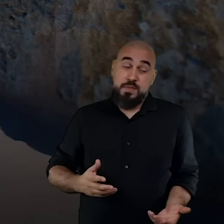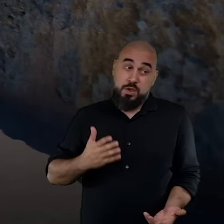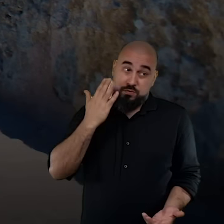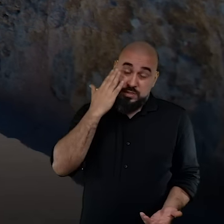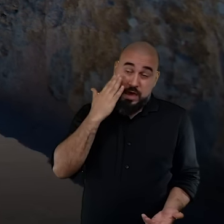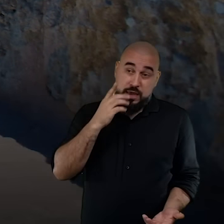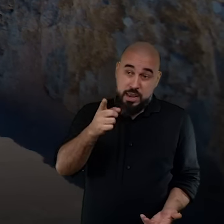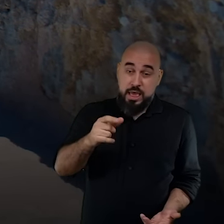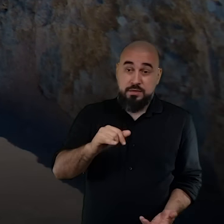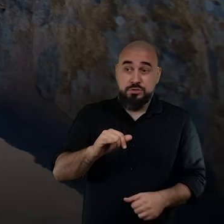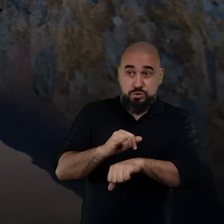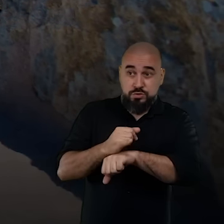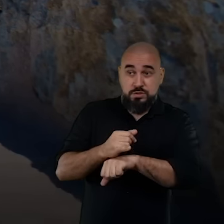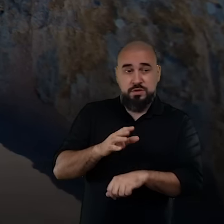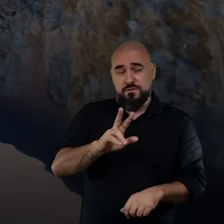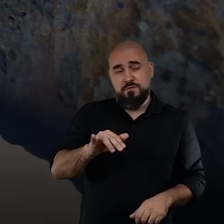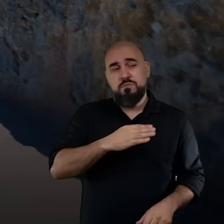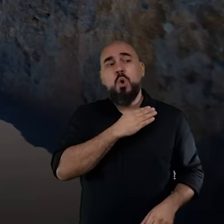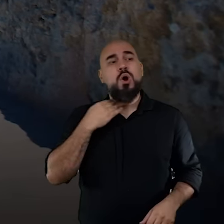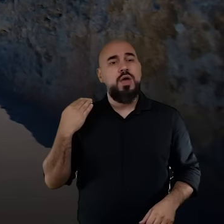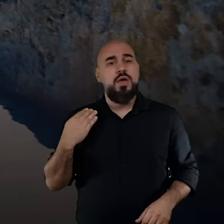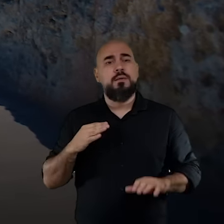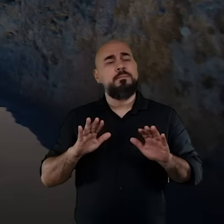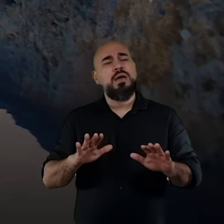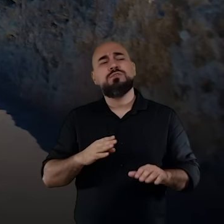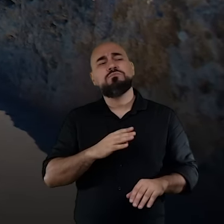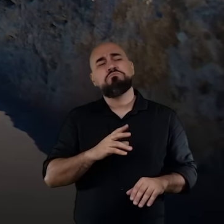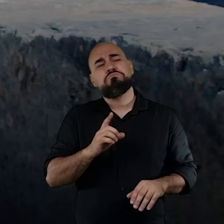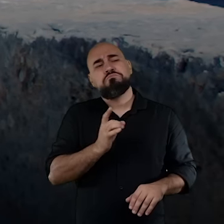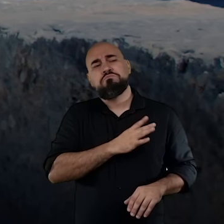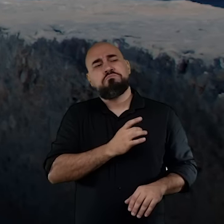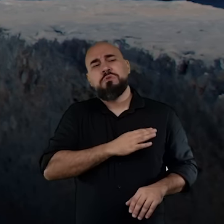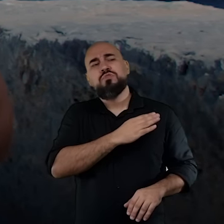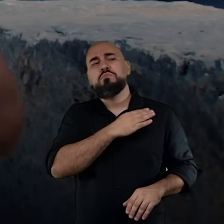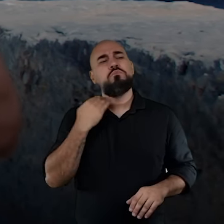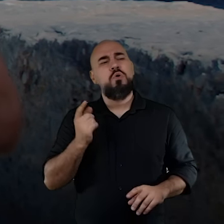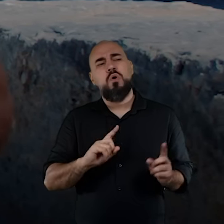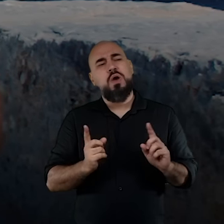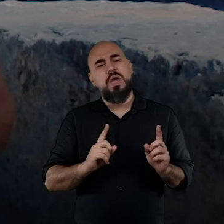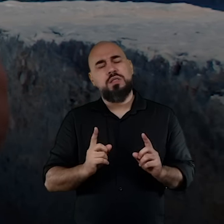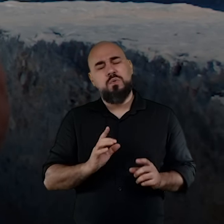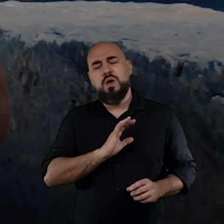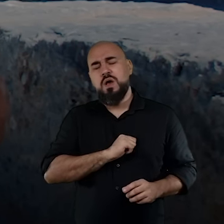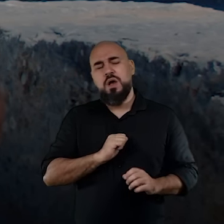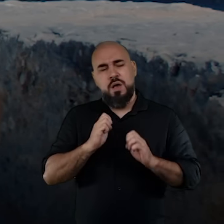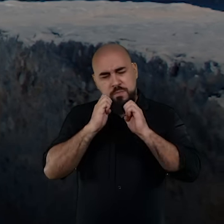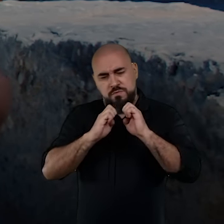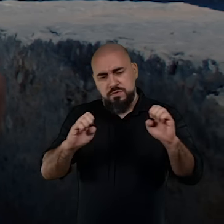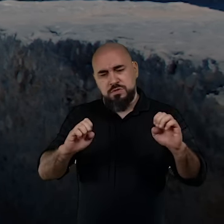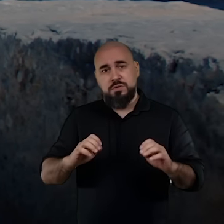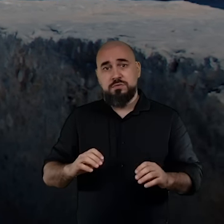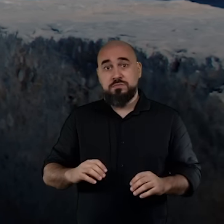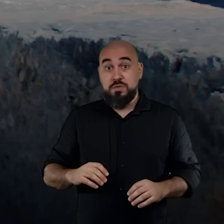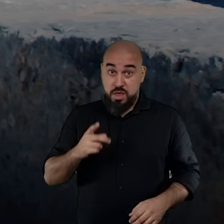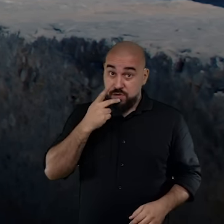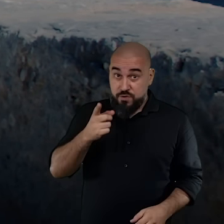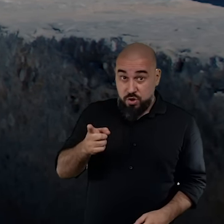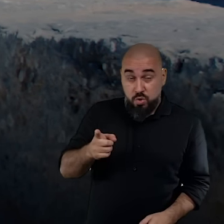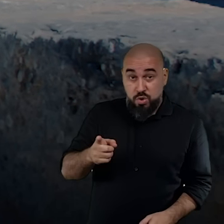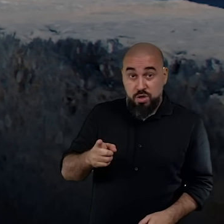será a morte. Mas eu não temo morrer por amor do Evangelho. Paulo disse que tudo nessa vida para ele era